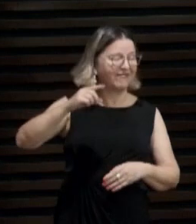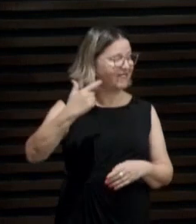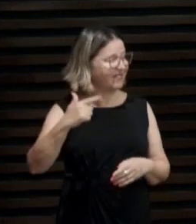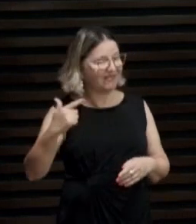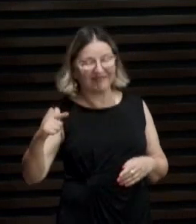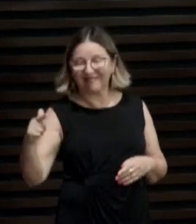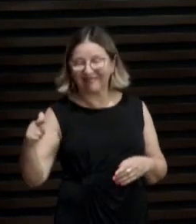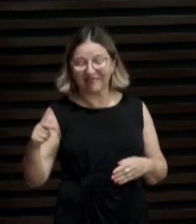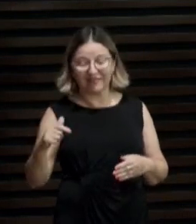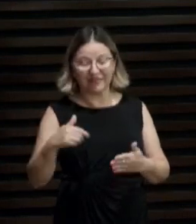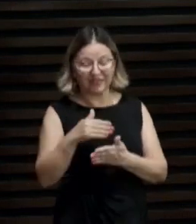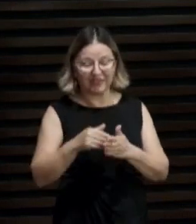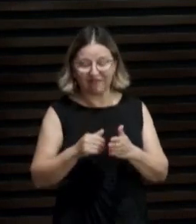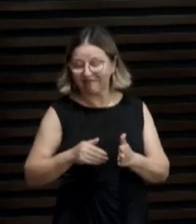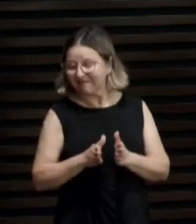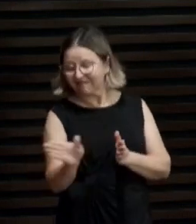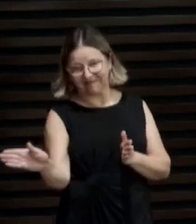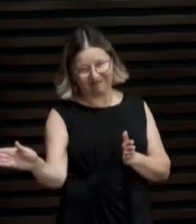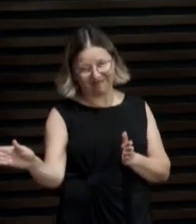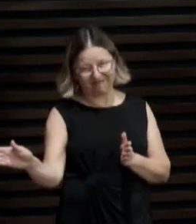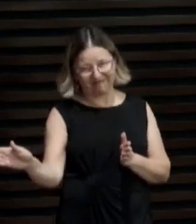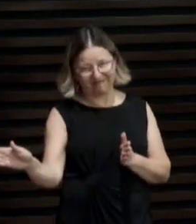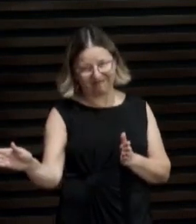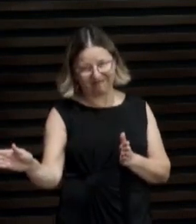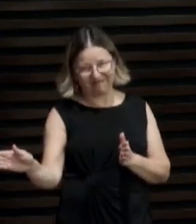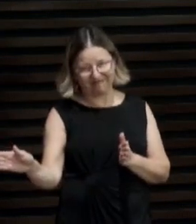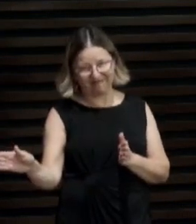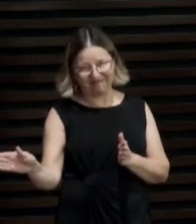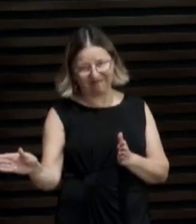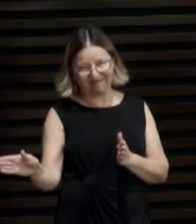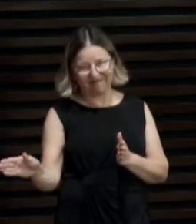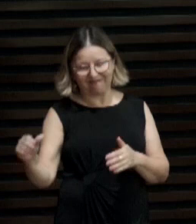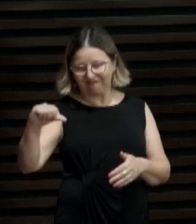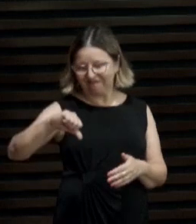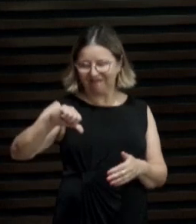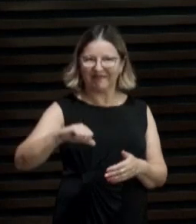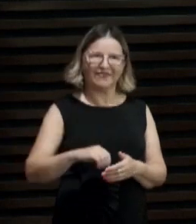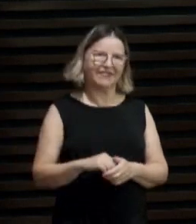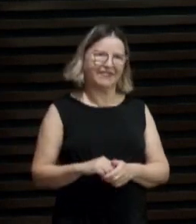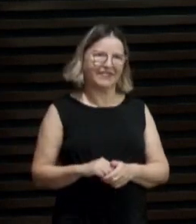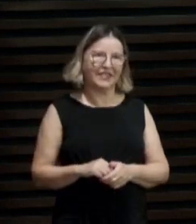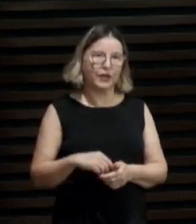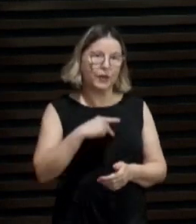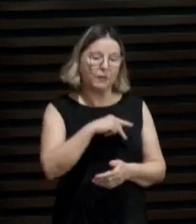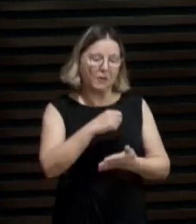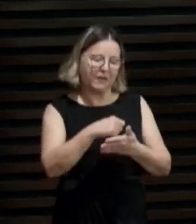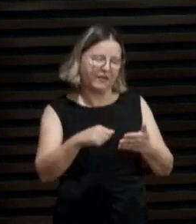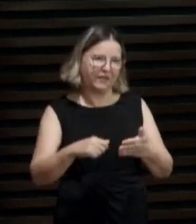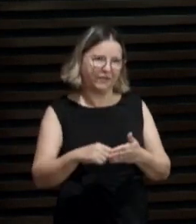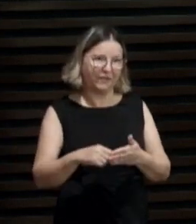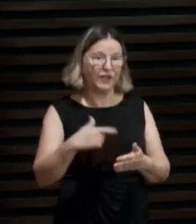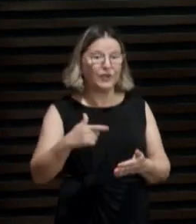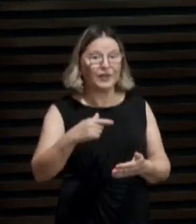Deus. Todos se extraviaram e a uma se fizeram inúteis. Paulo dizendo relativo ao texto de Salmo. Não há quem